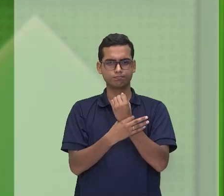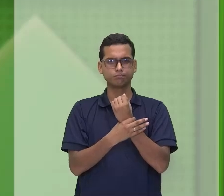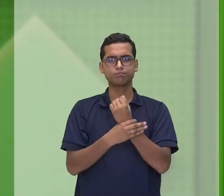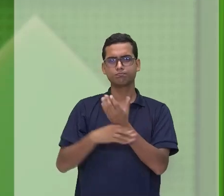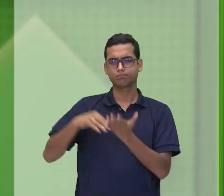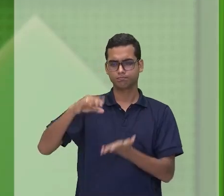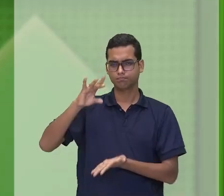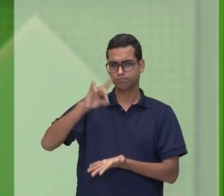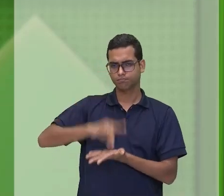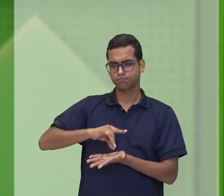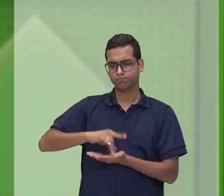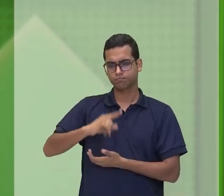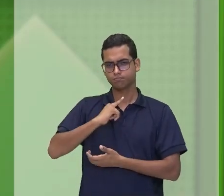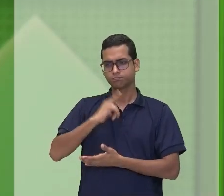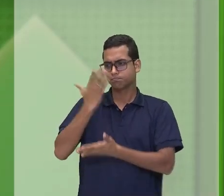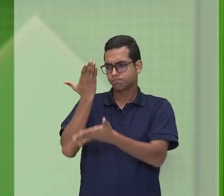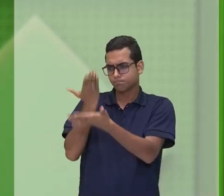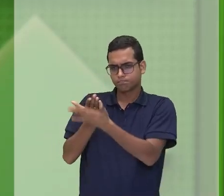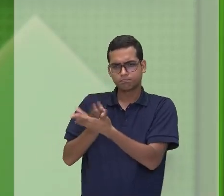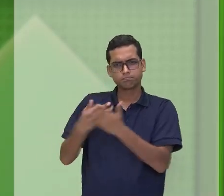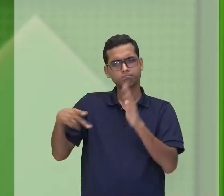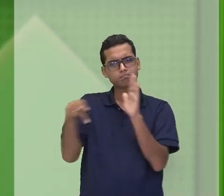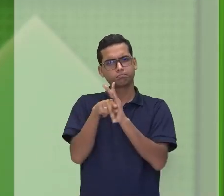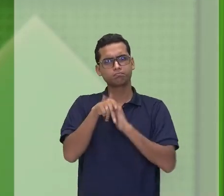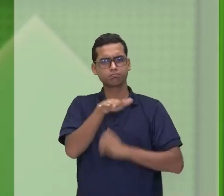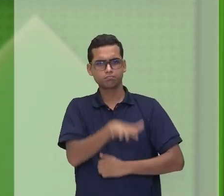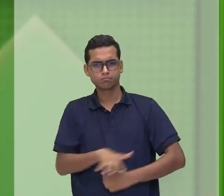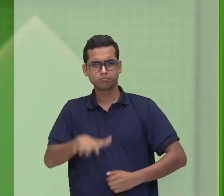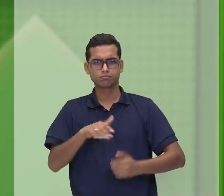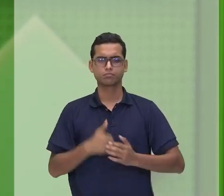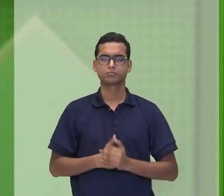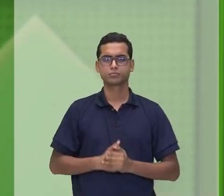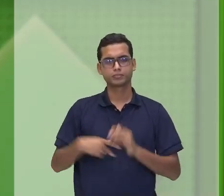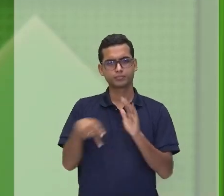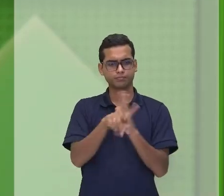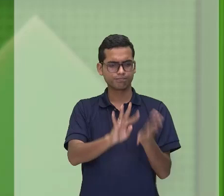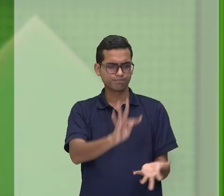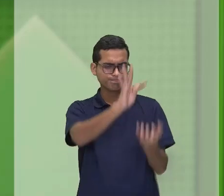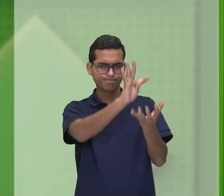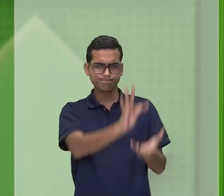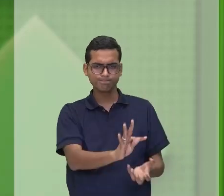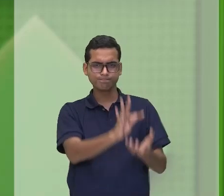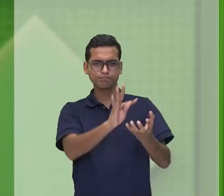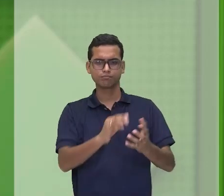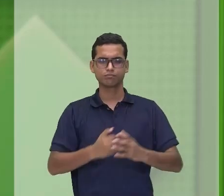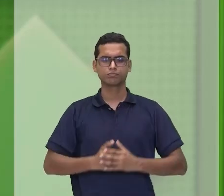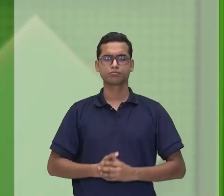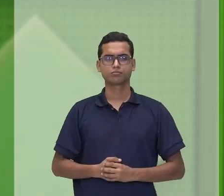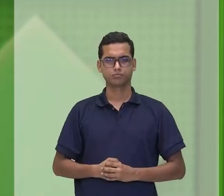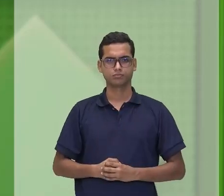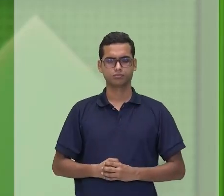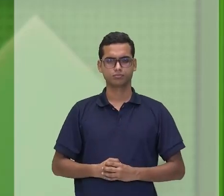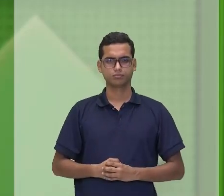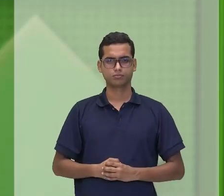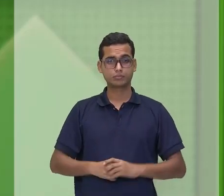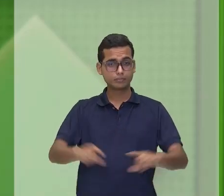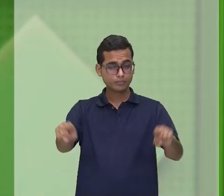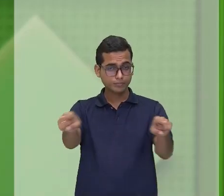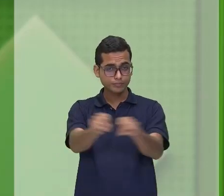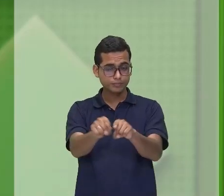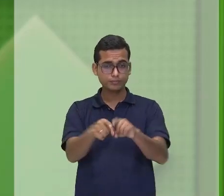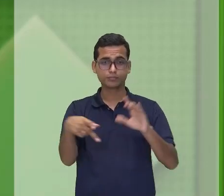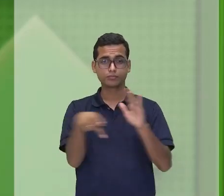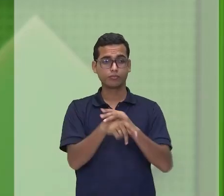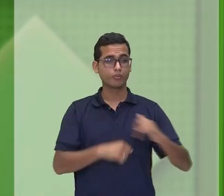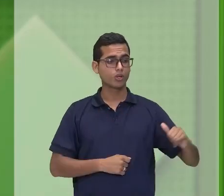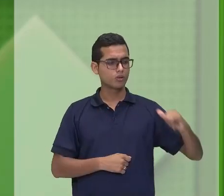aí do estudo, né, do conhecimento da termodinâmica. E assim como os aviões têm ali o